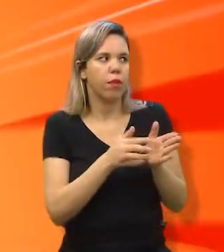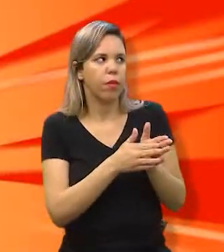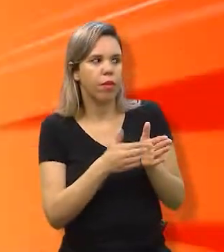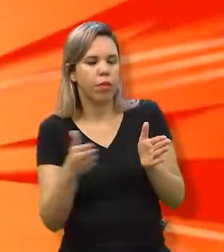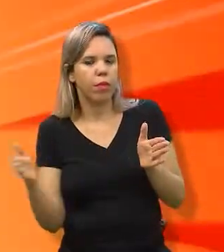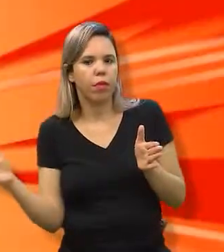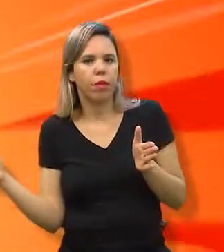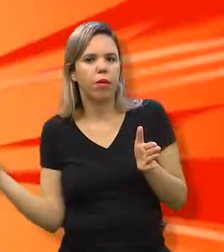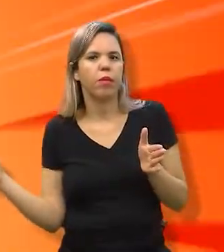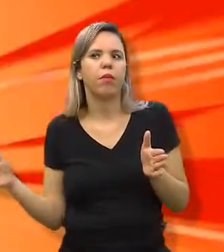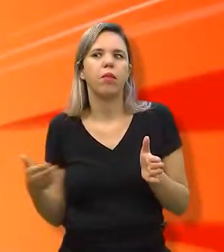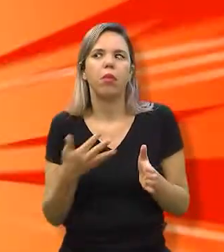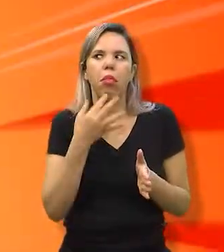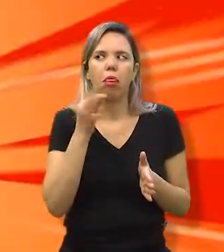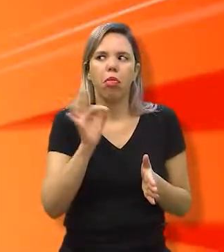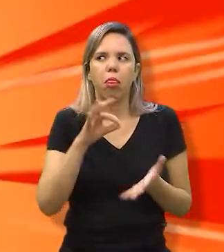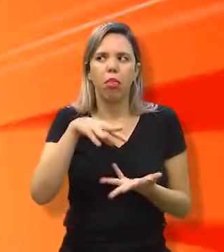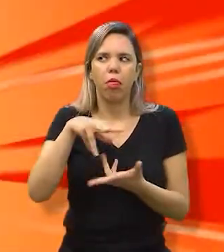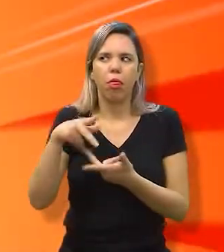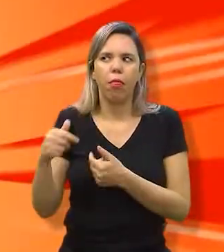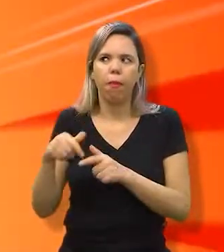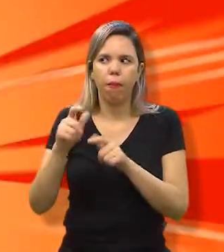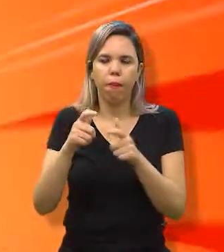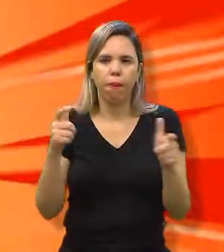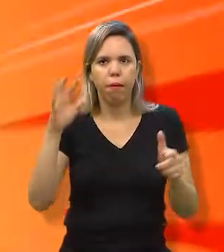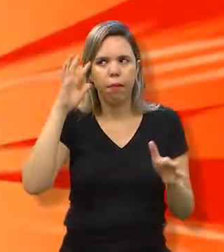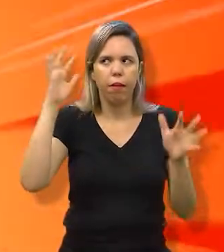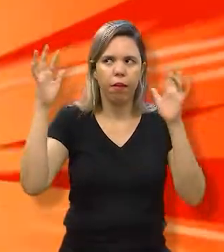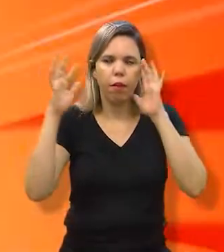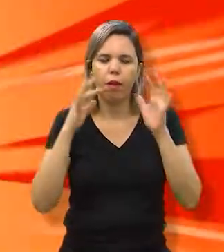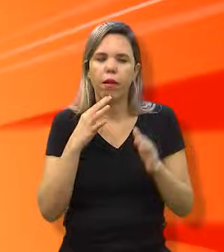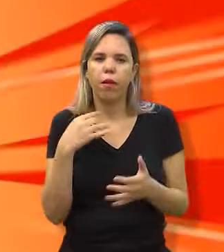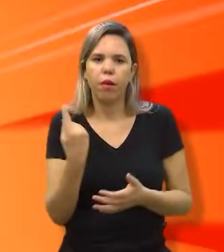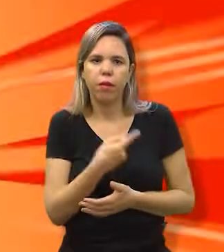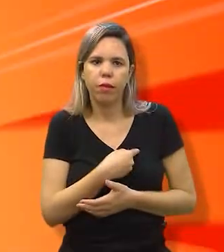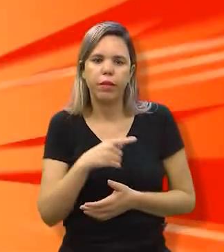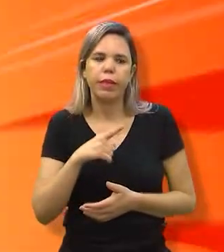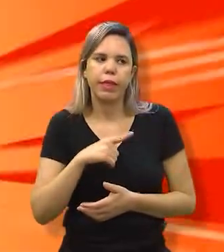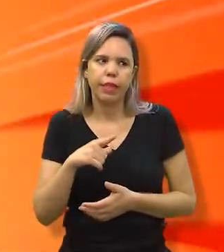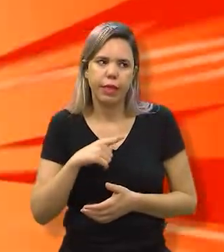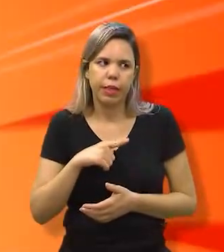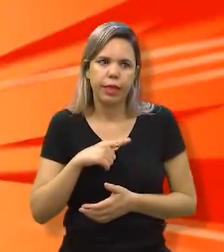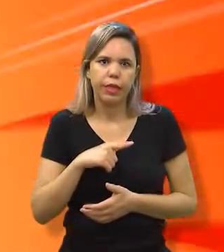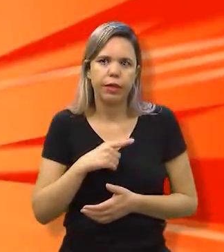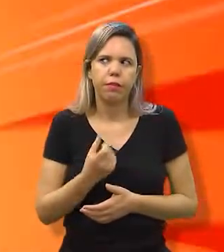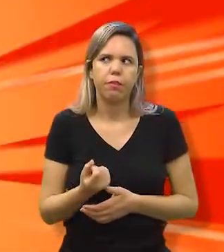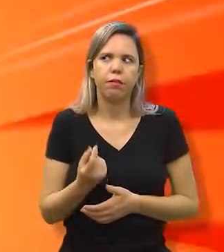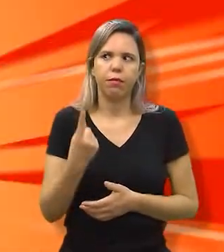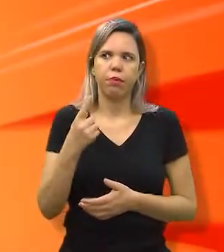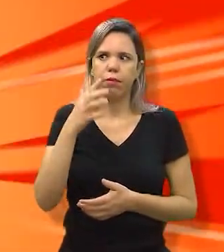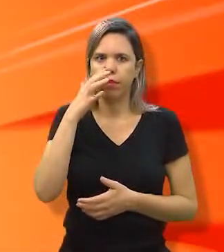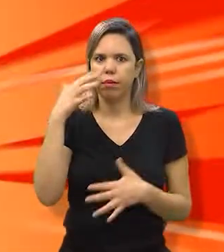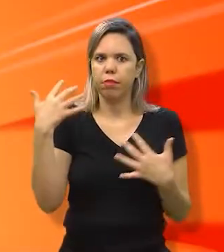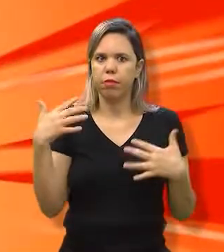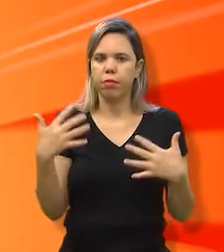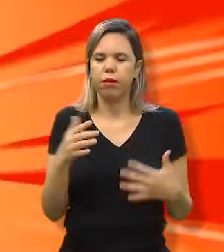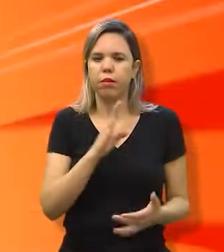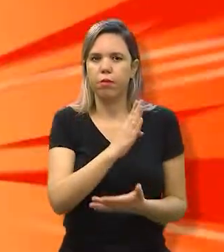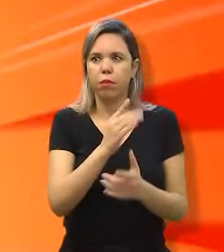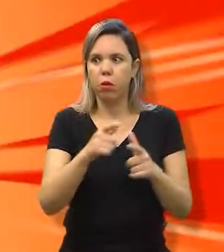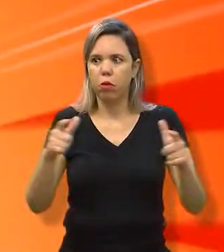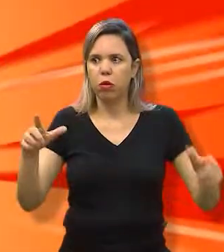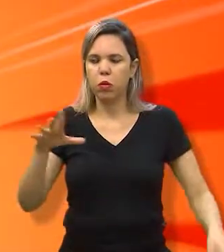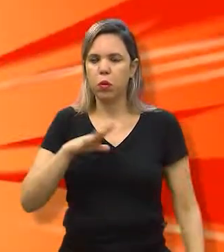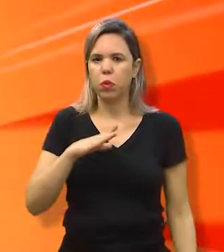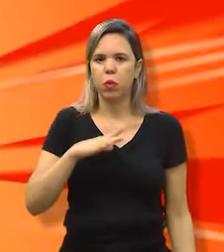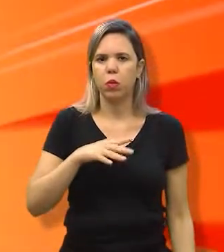tempo e mundos desconhecidos. É muito maior do que a gente conhece. Então, ele tem lugares surreais, bibliotecas do